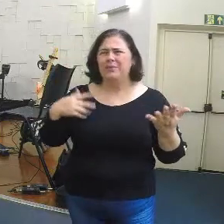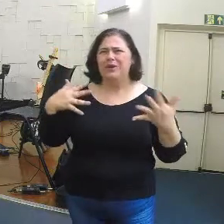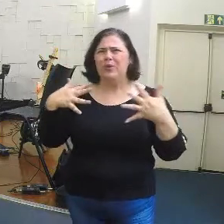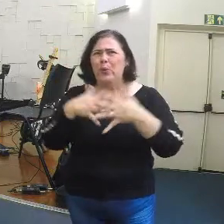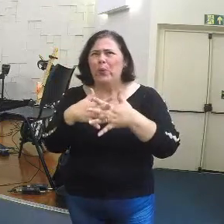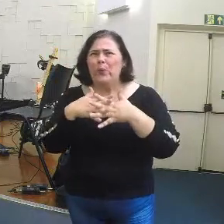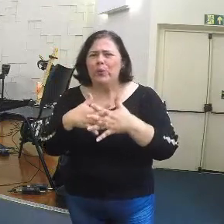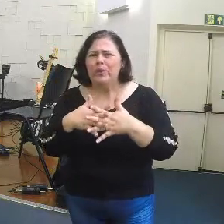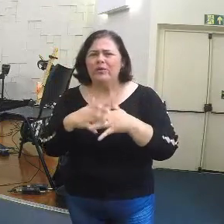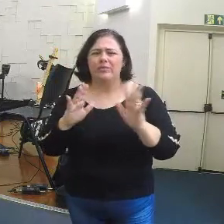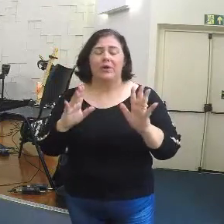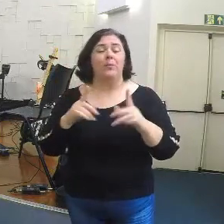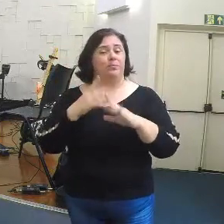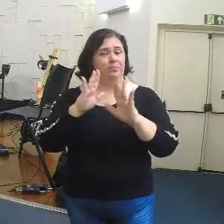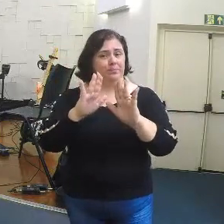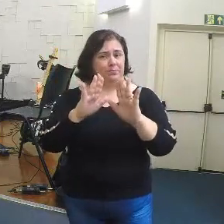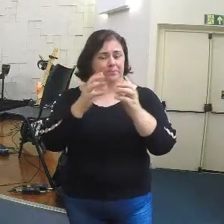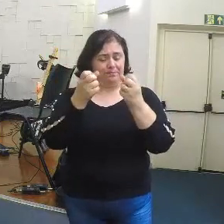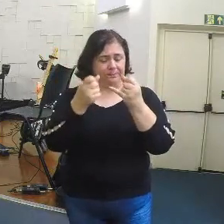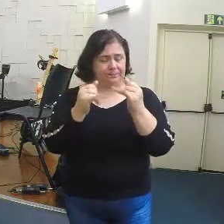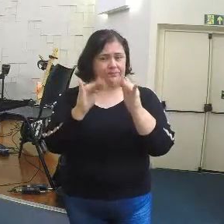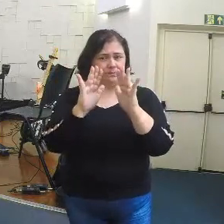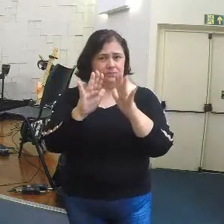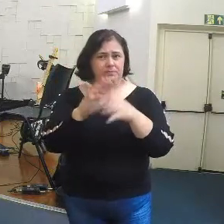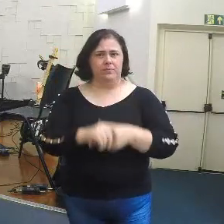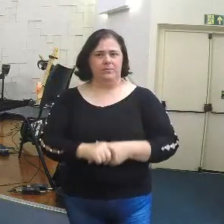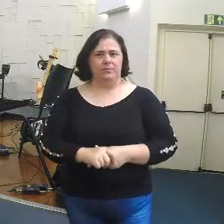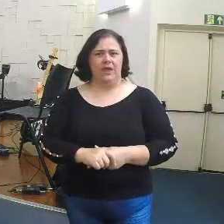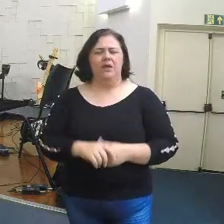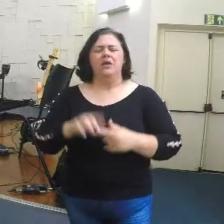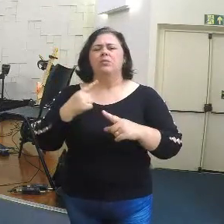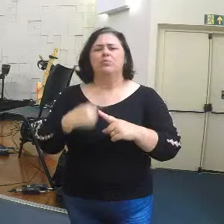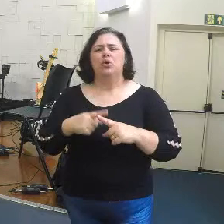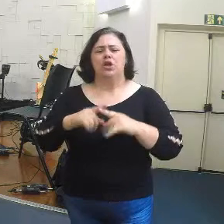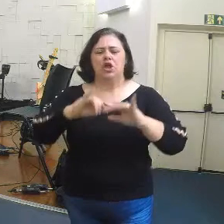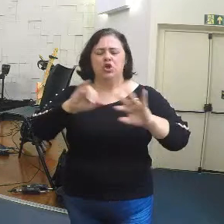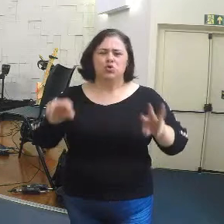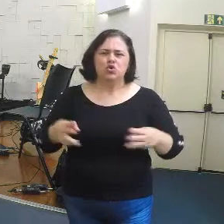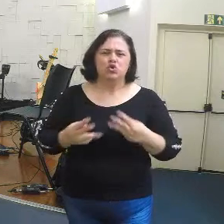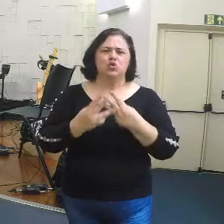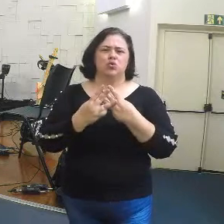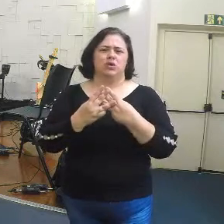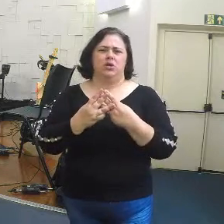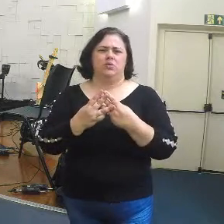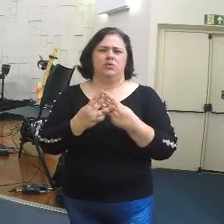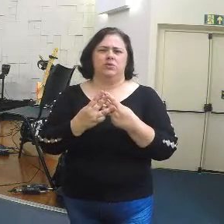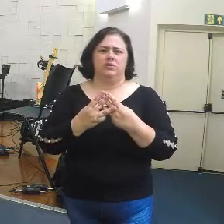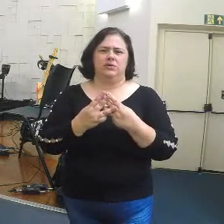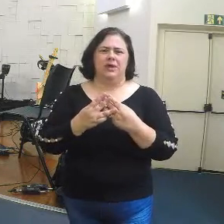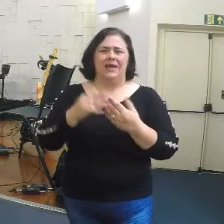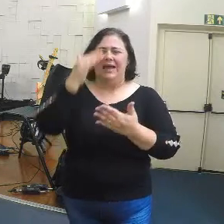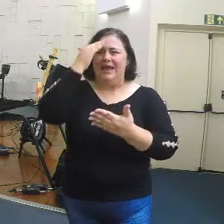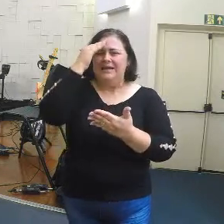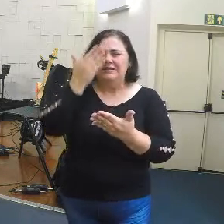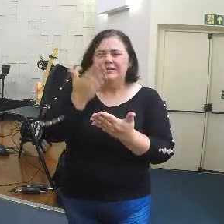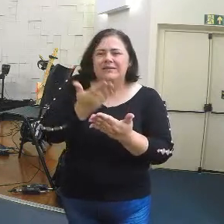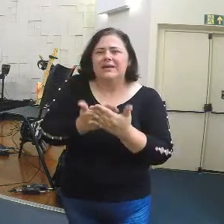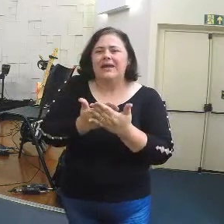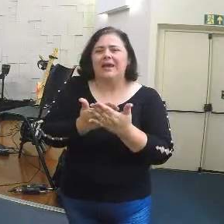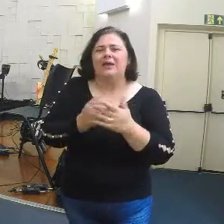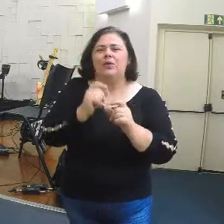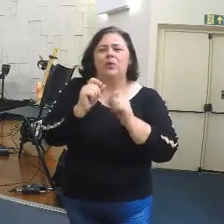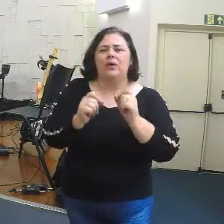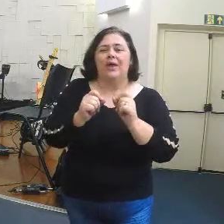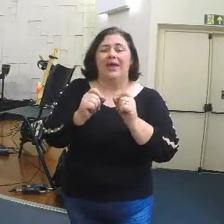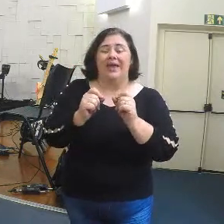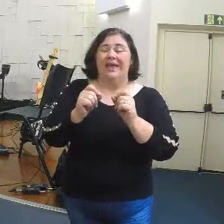como os judeus creram durante a sua história, relatada na Bíblia, na unicidade de Deus, então Ele não poderia ser